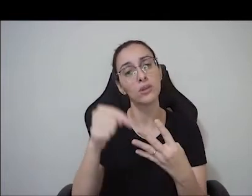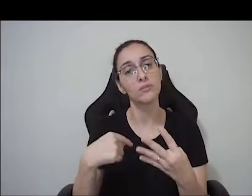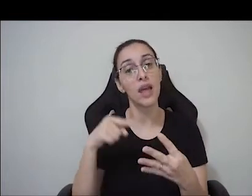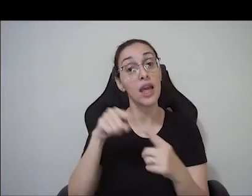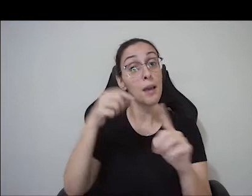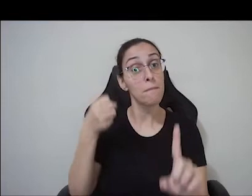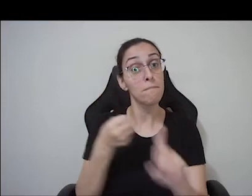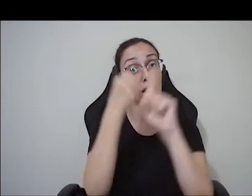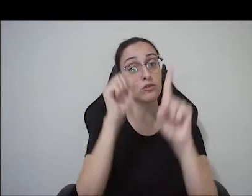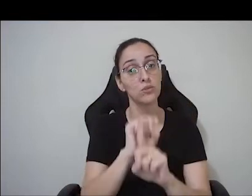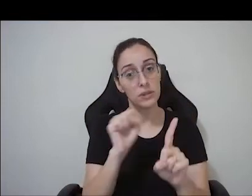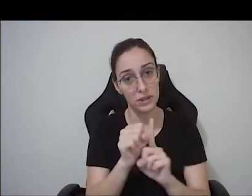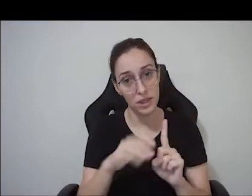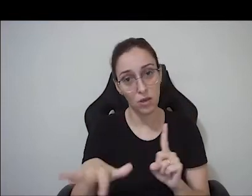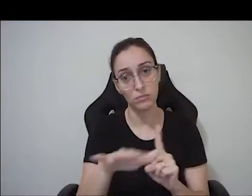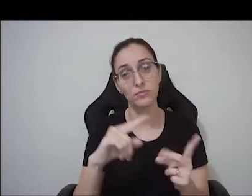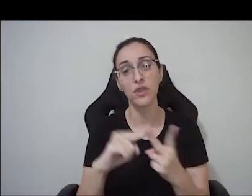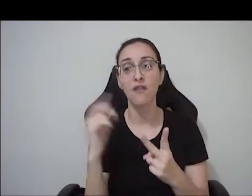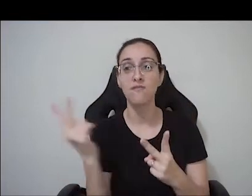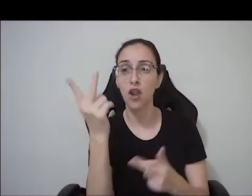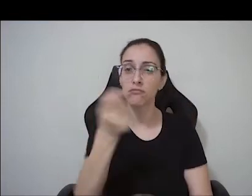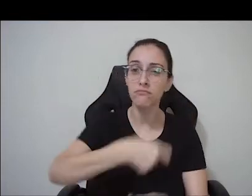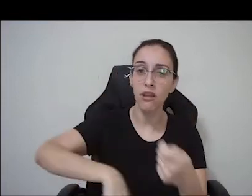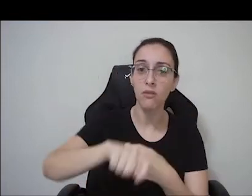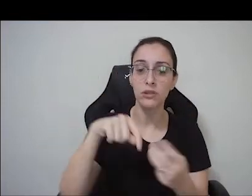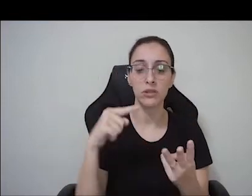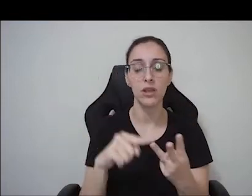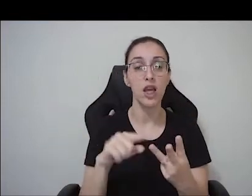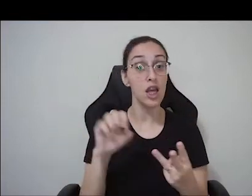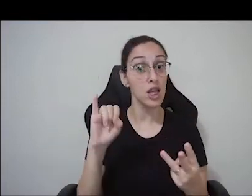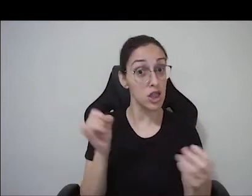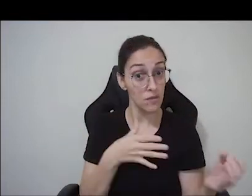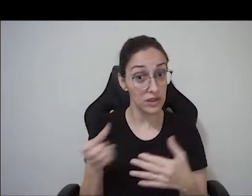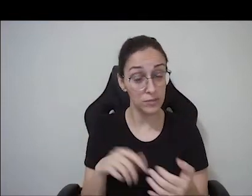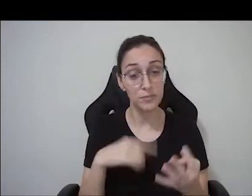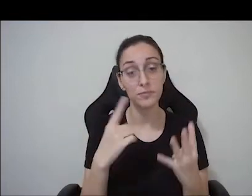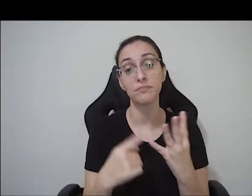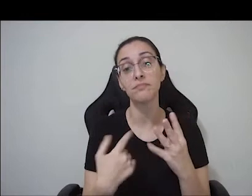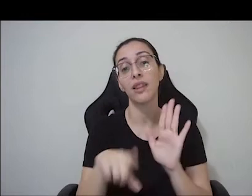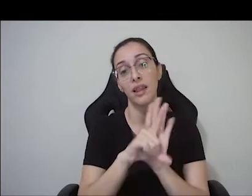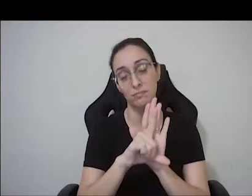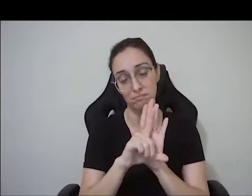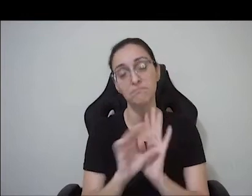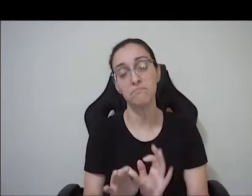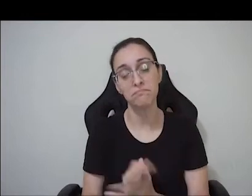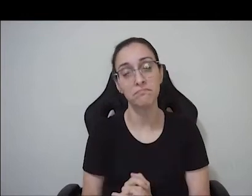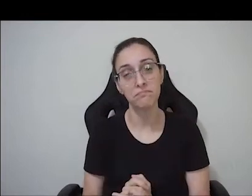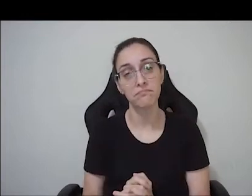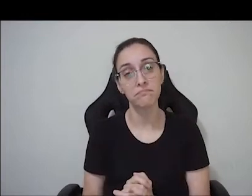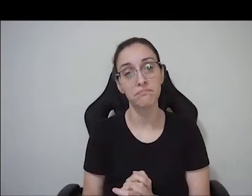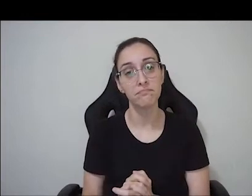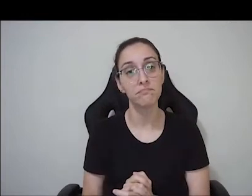impacto social, o valor de negócio, inovação e lei.